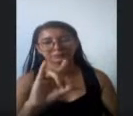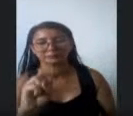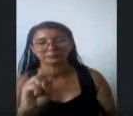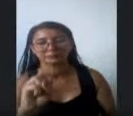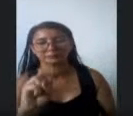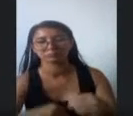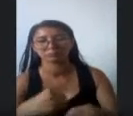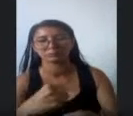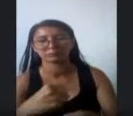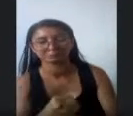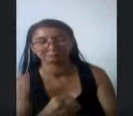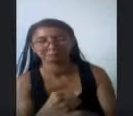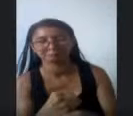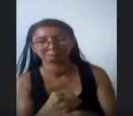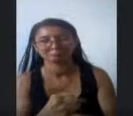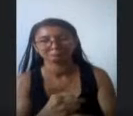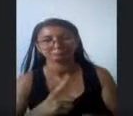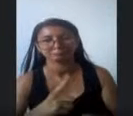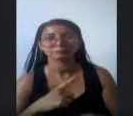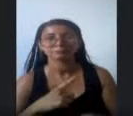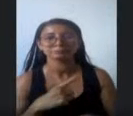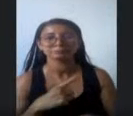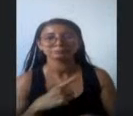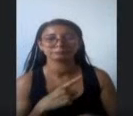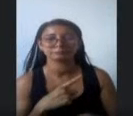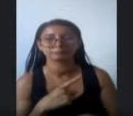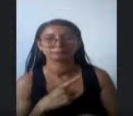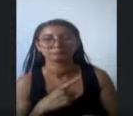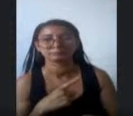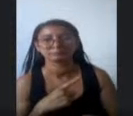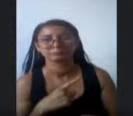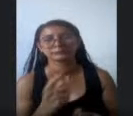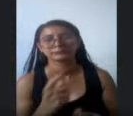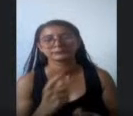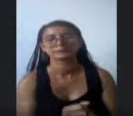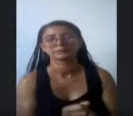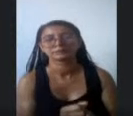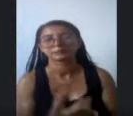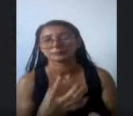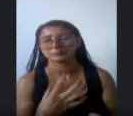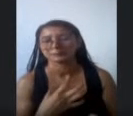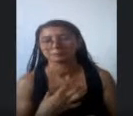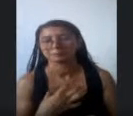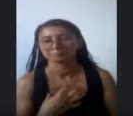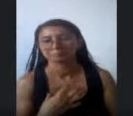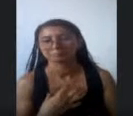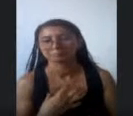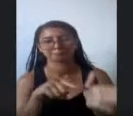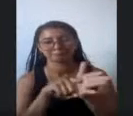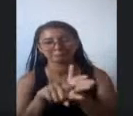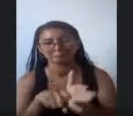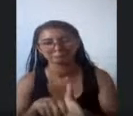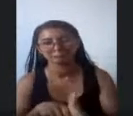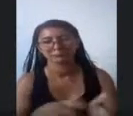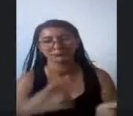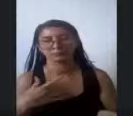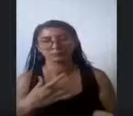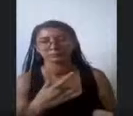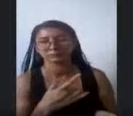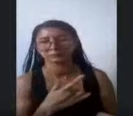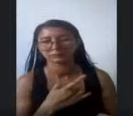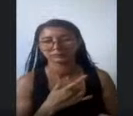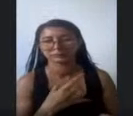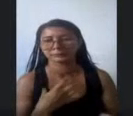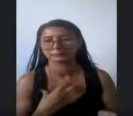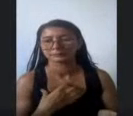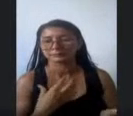de um tema que realmente nos provoca, né, sobretudo no campo da academia, da investigação em saúde, nos provoca certos